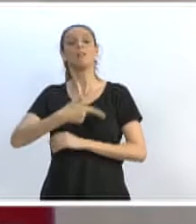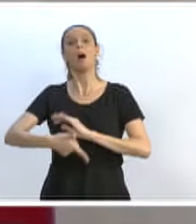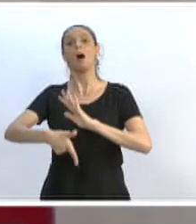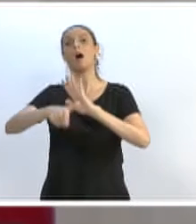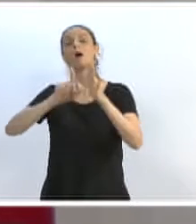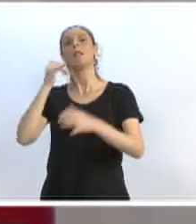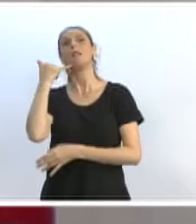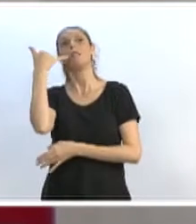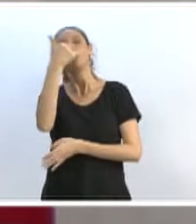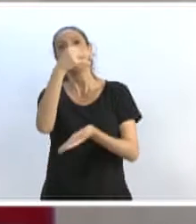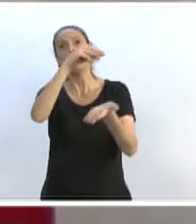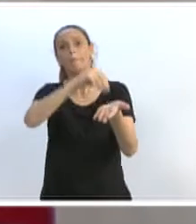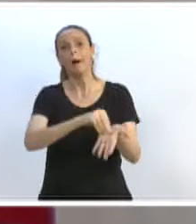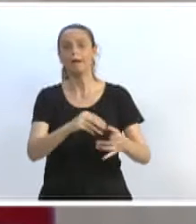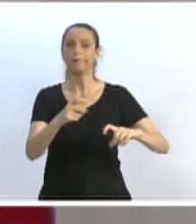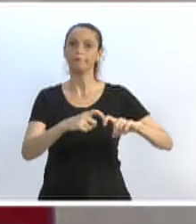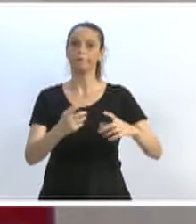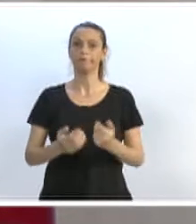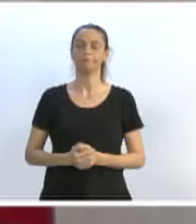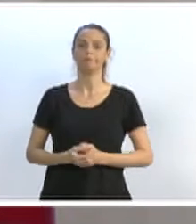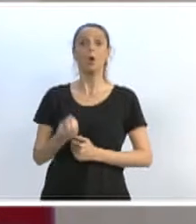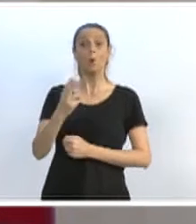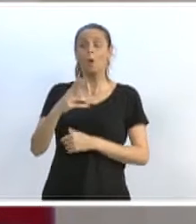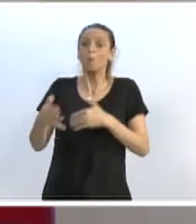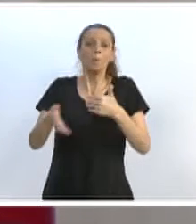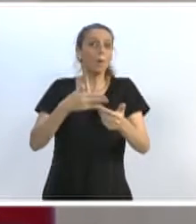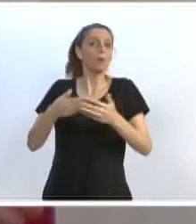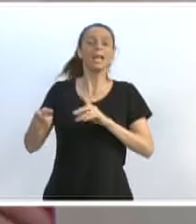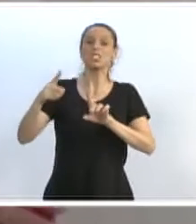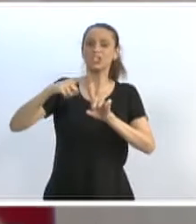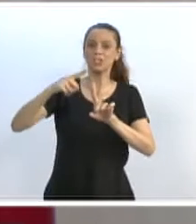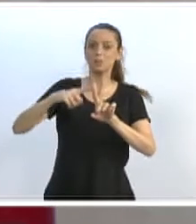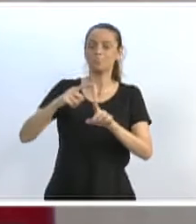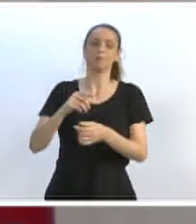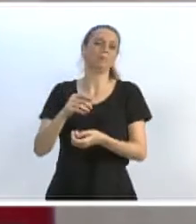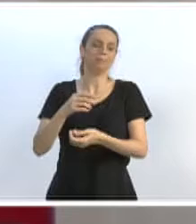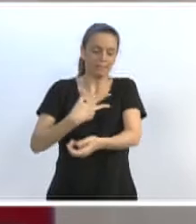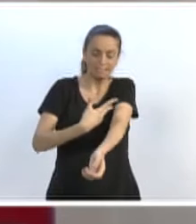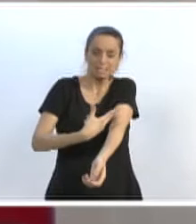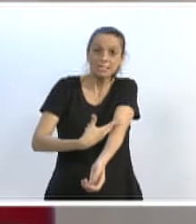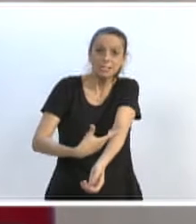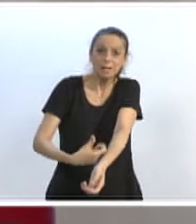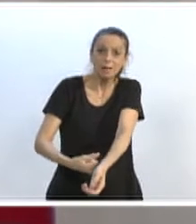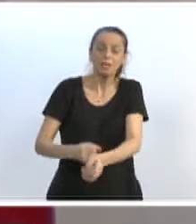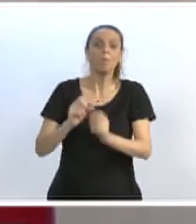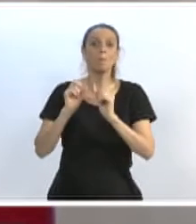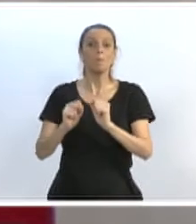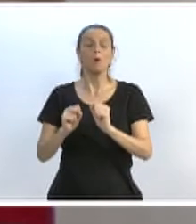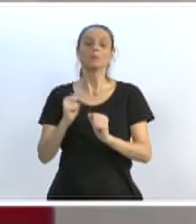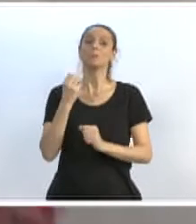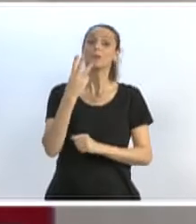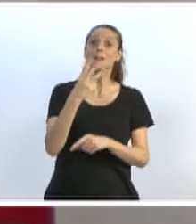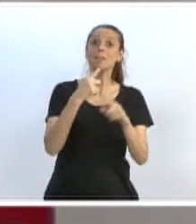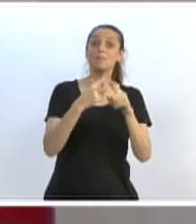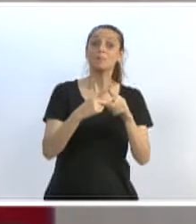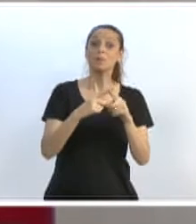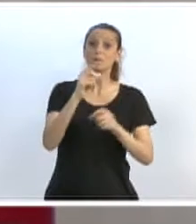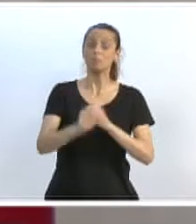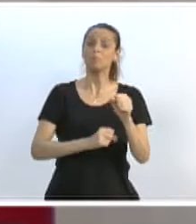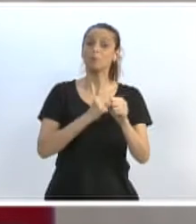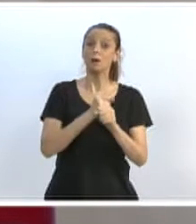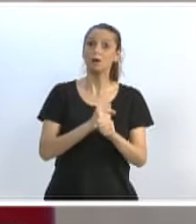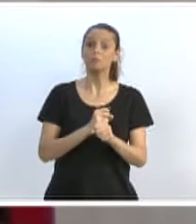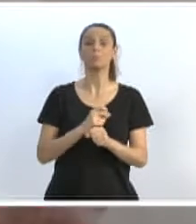simples que é feito de sangue, qualquer tipo de exame é de 3 a 6 meses, um ano. Exames de alto custo está chegando aí,